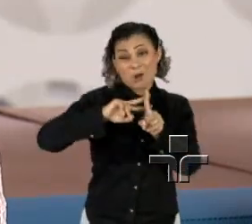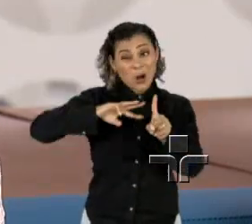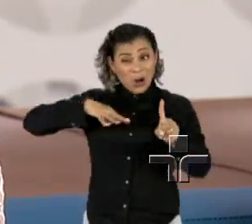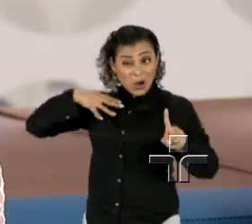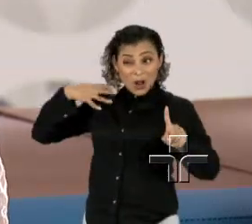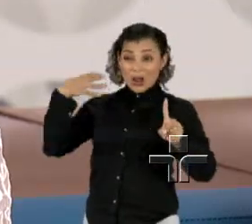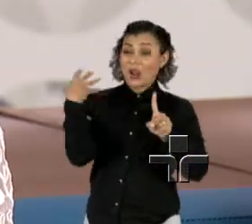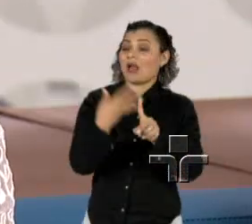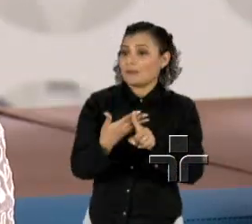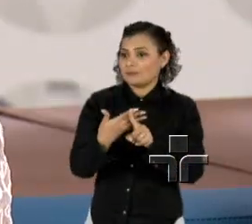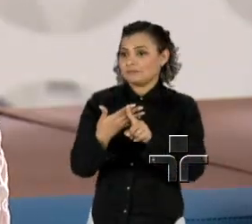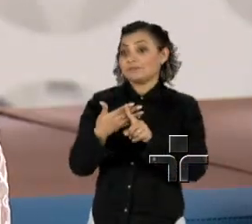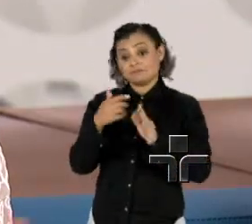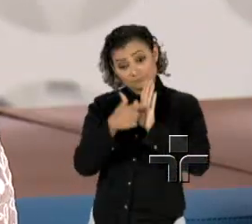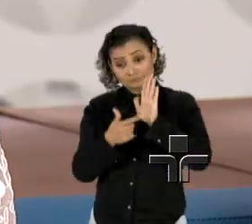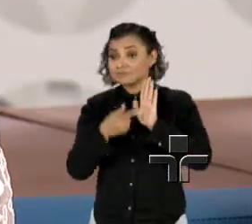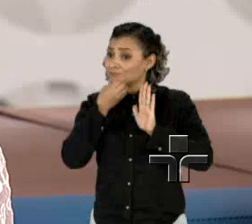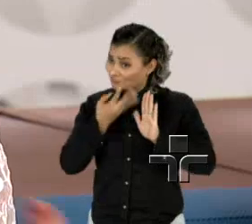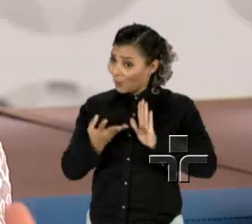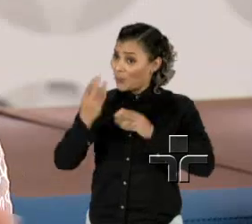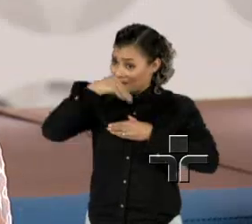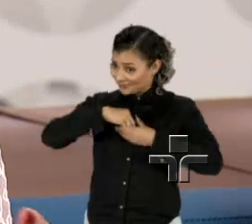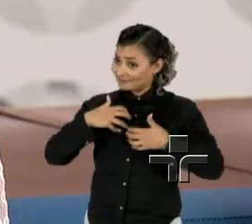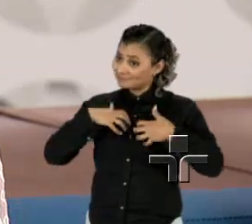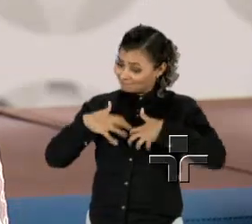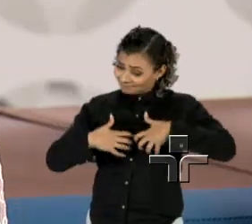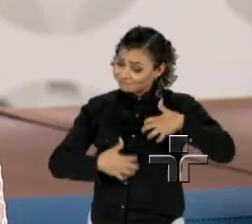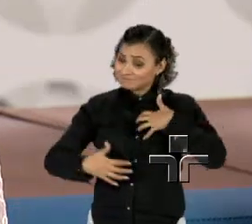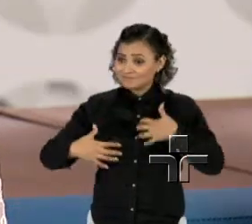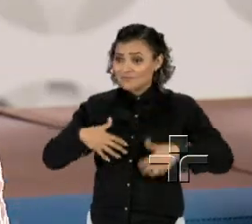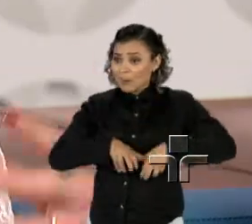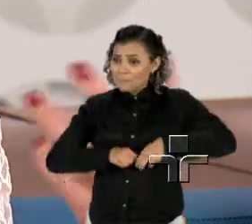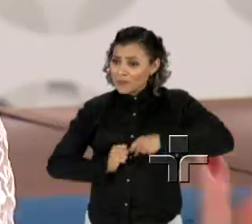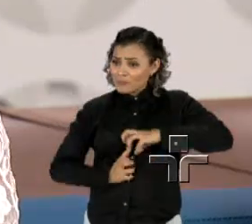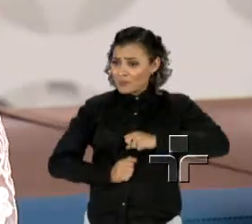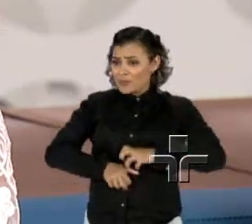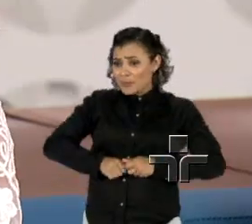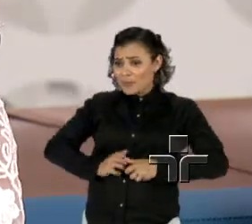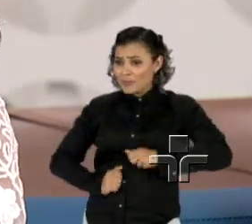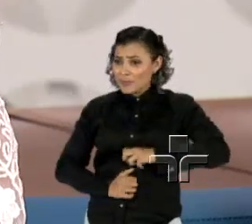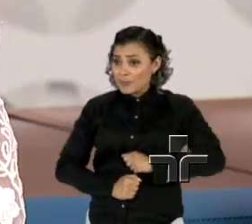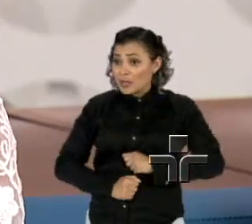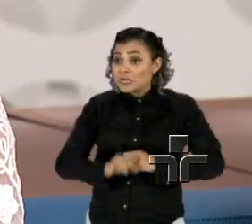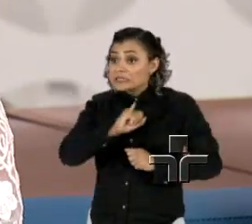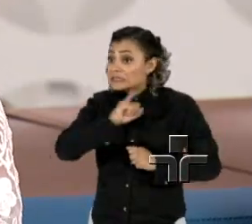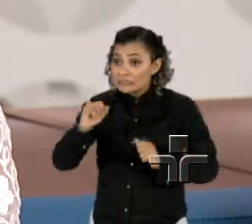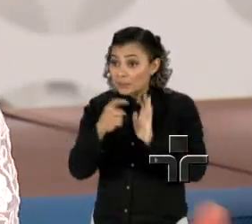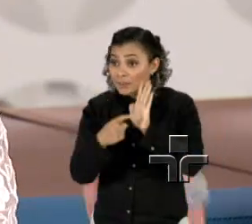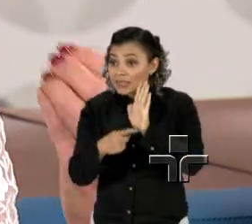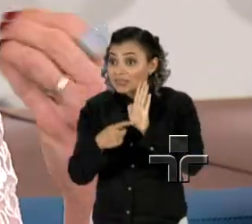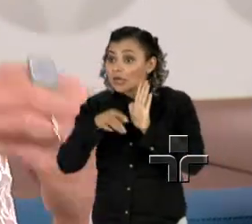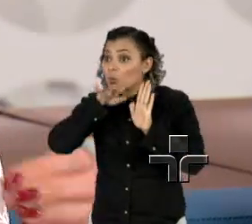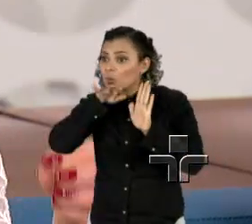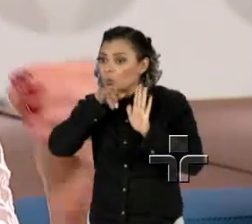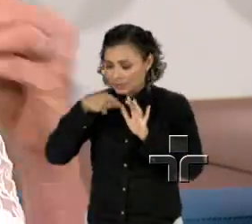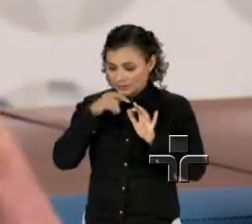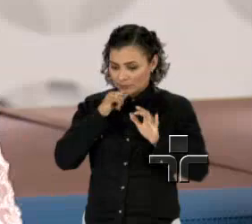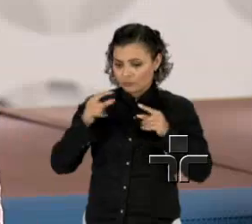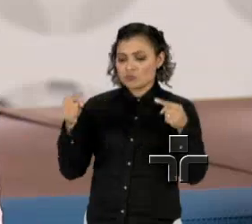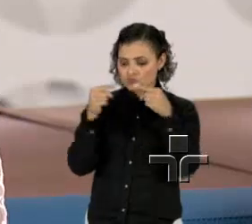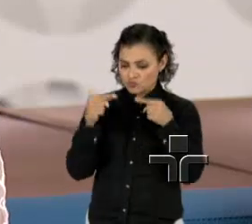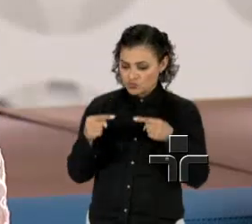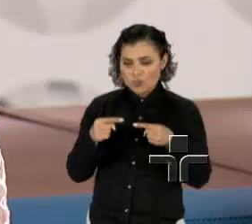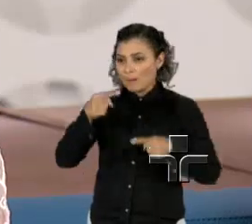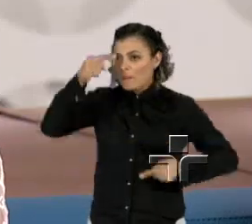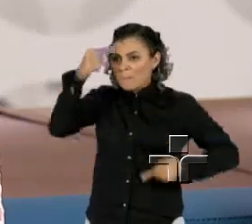gente em harmonia. Uhum. Quando há essa desarmonia, é que aparecem as doenças. Uhum. Então, as bactérias que